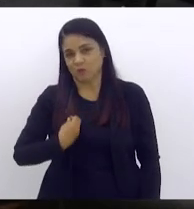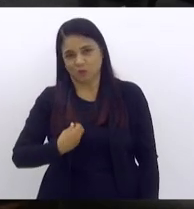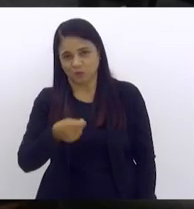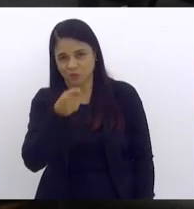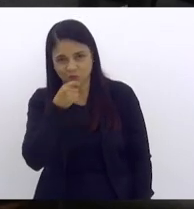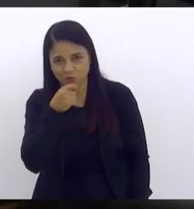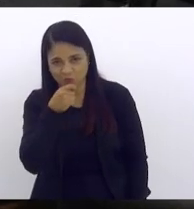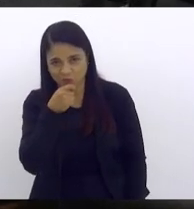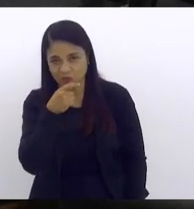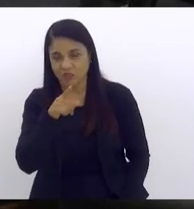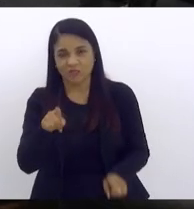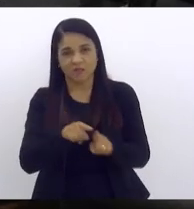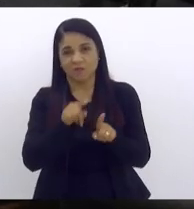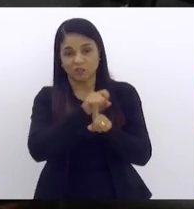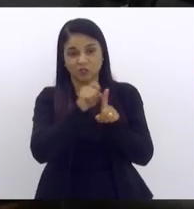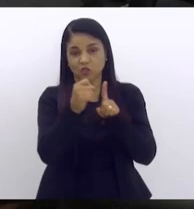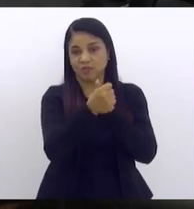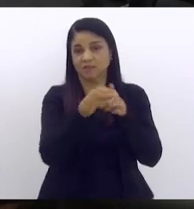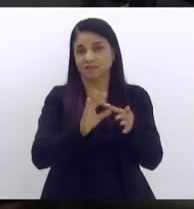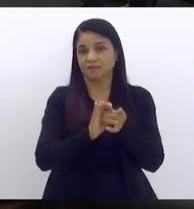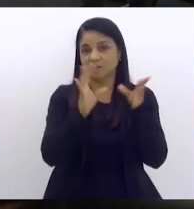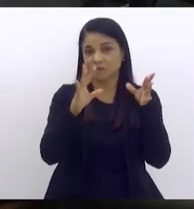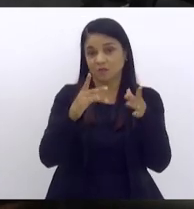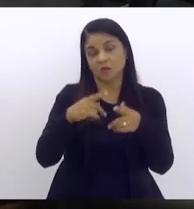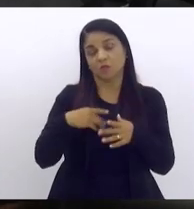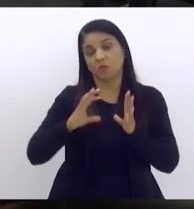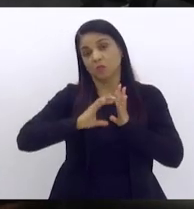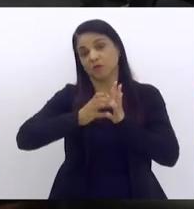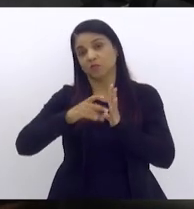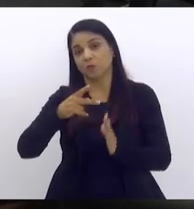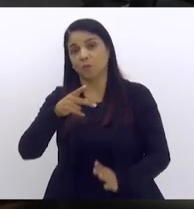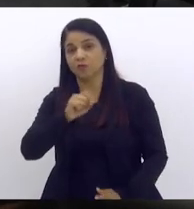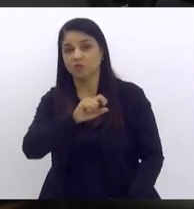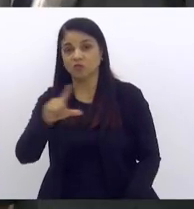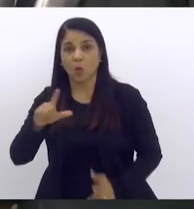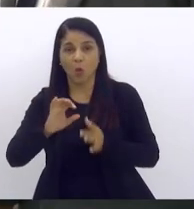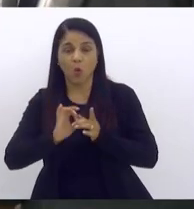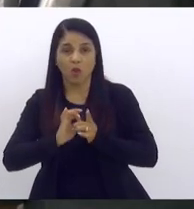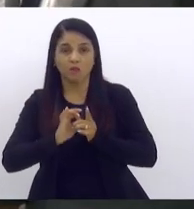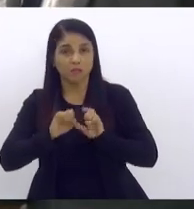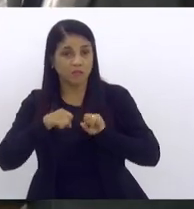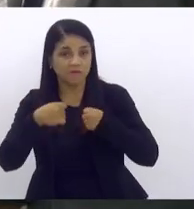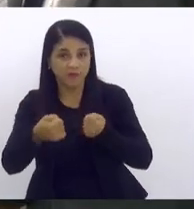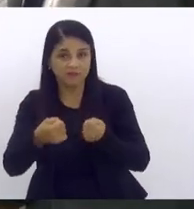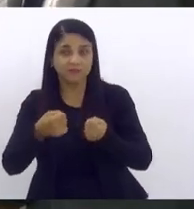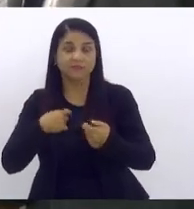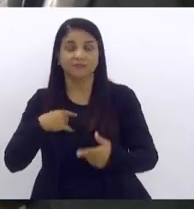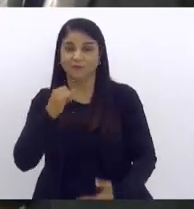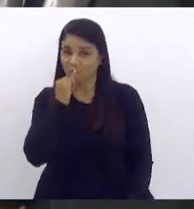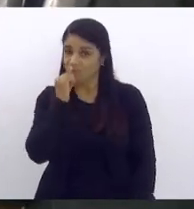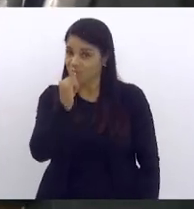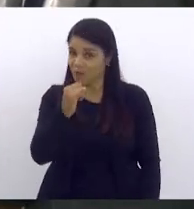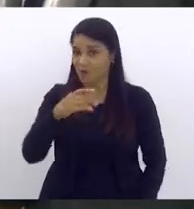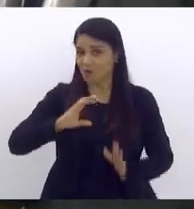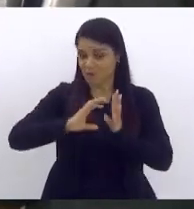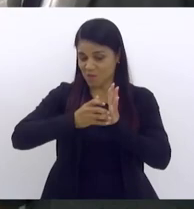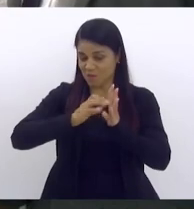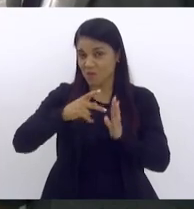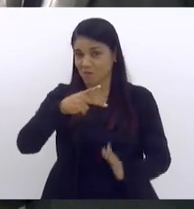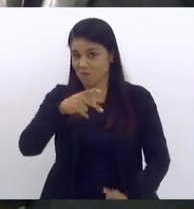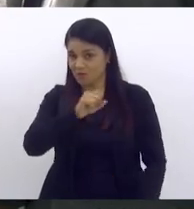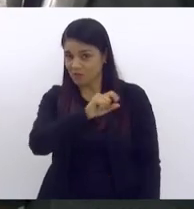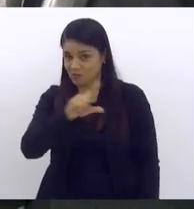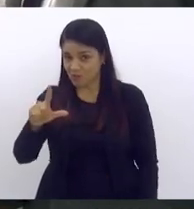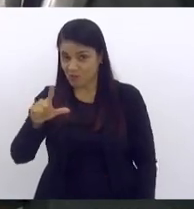socialismo e liberdade que o PSOL defende. Inclusive, citando o PSOL, eu quero ver a hombridade do PSOL